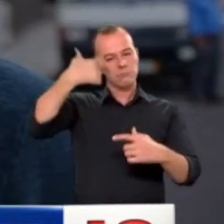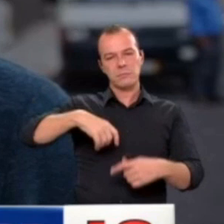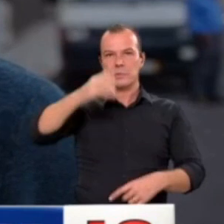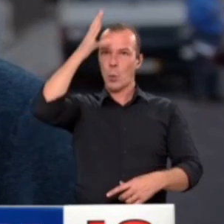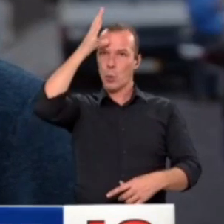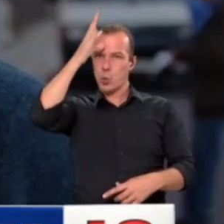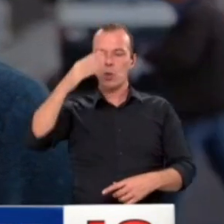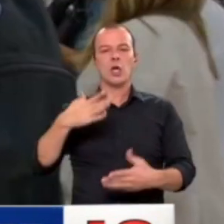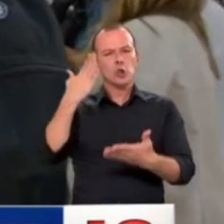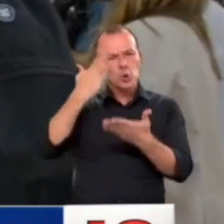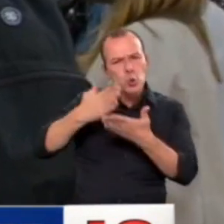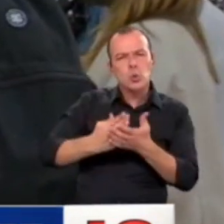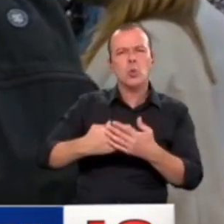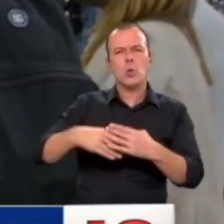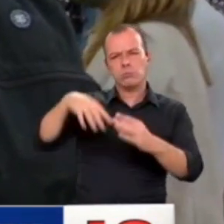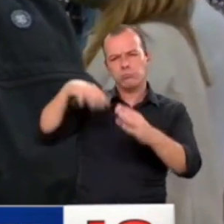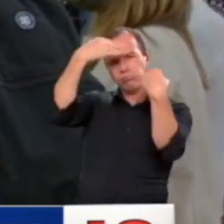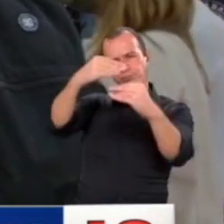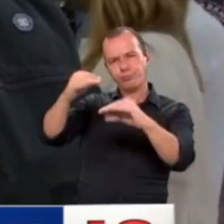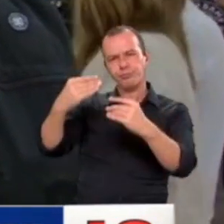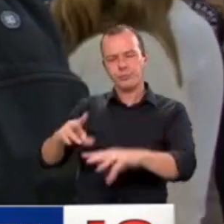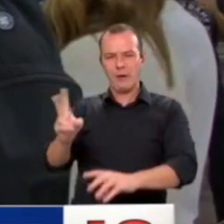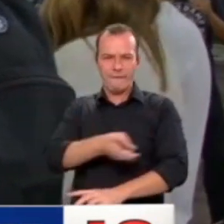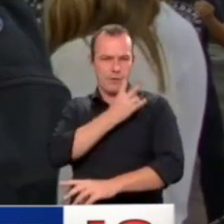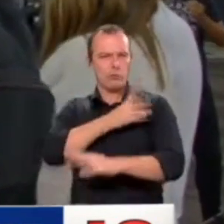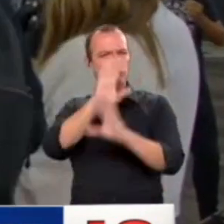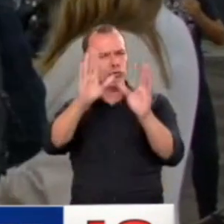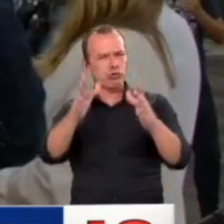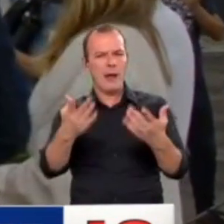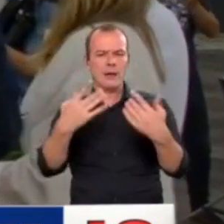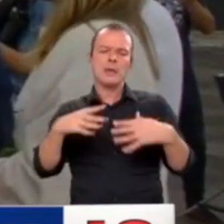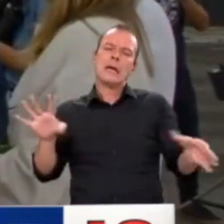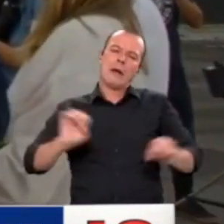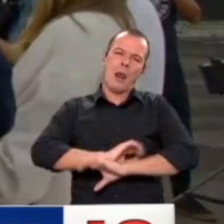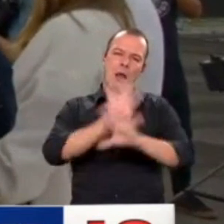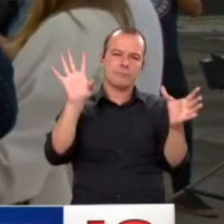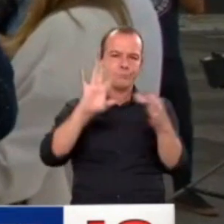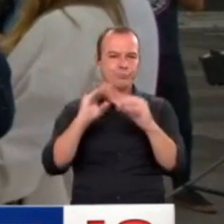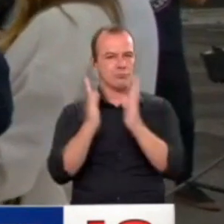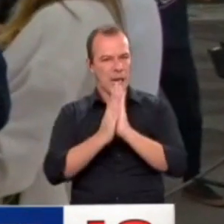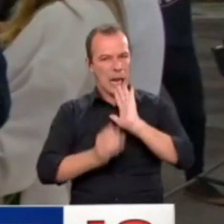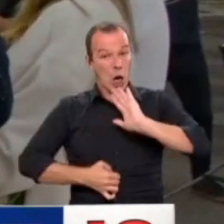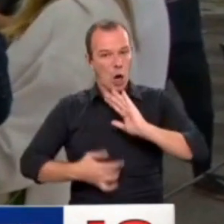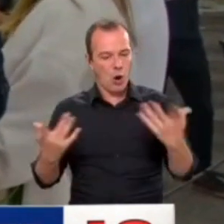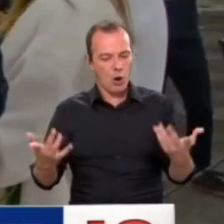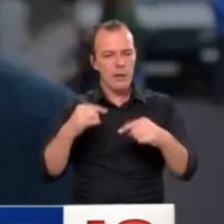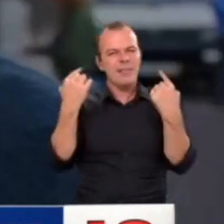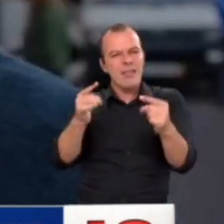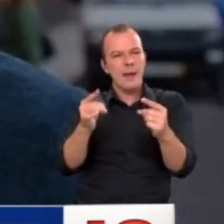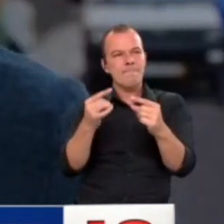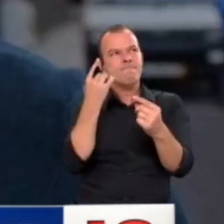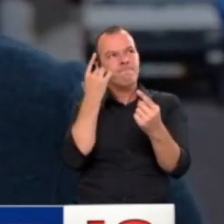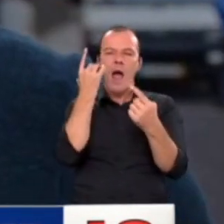estudou, que deu aulas na universidade, com uma formação diocesana, mas, portanto, em que tem alguma base filosófica, alguma